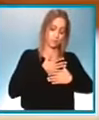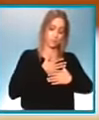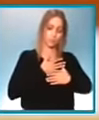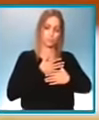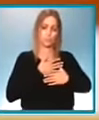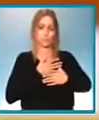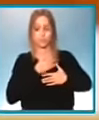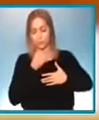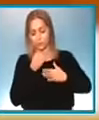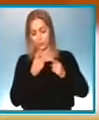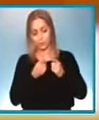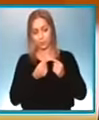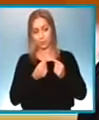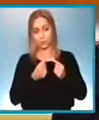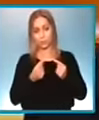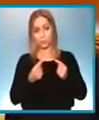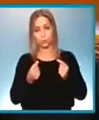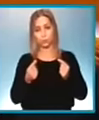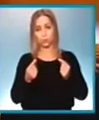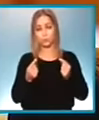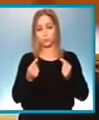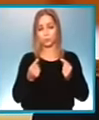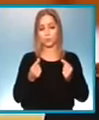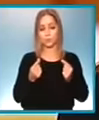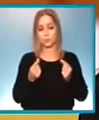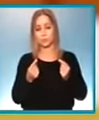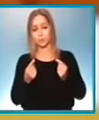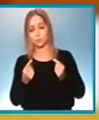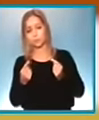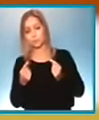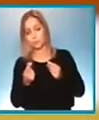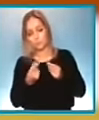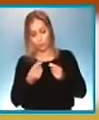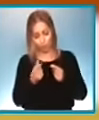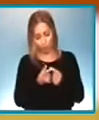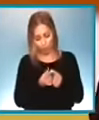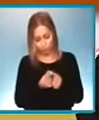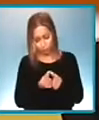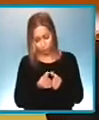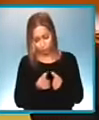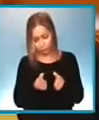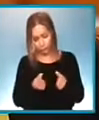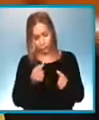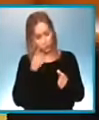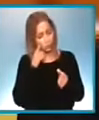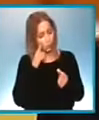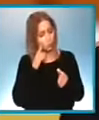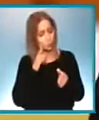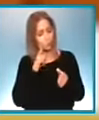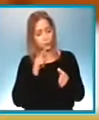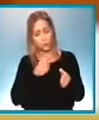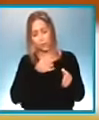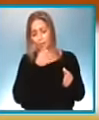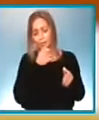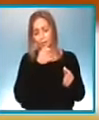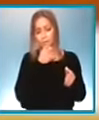um rosário de penas que vou desfiar a cantar,